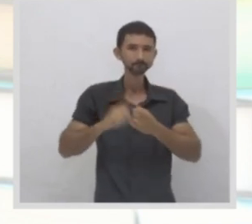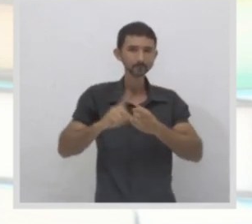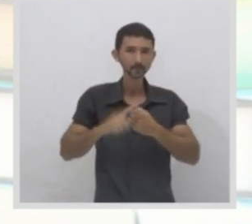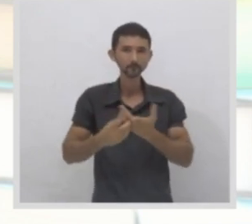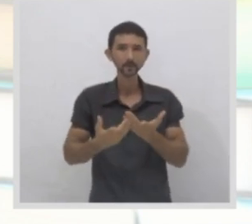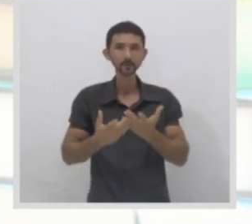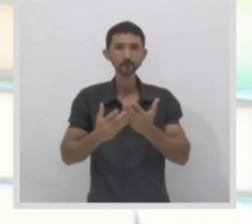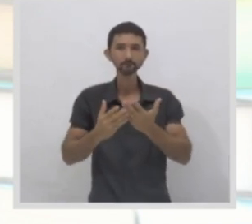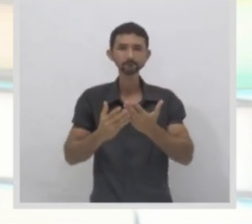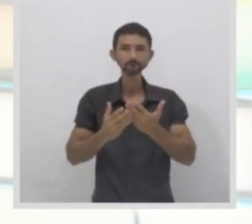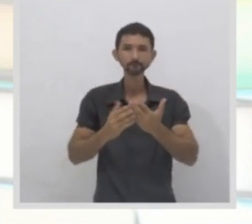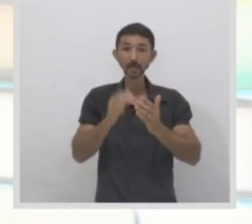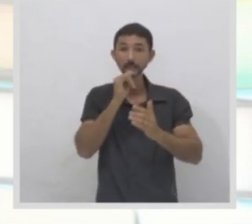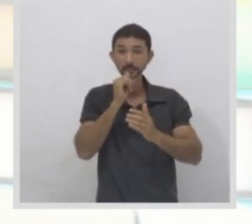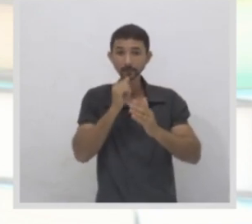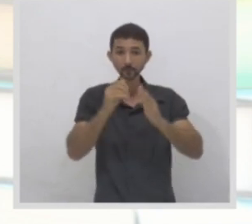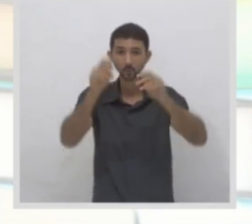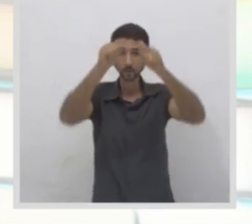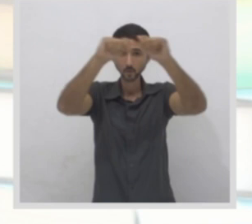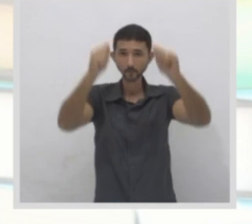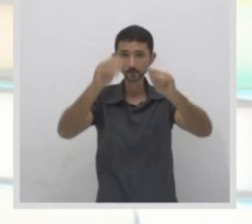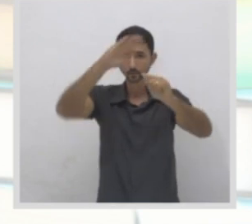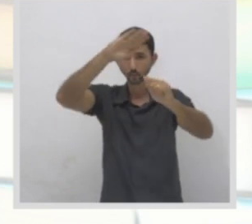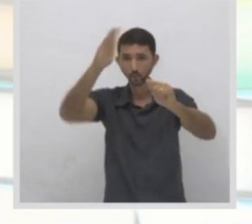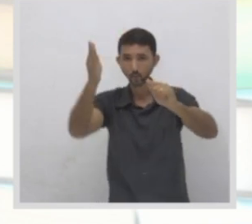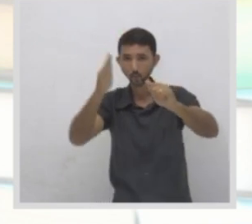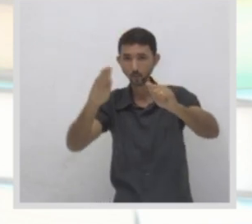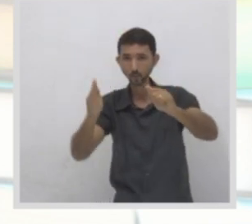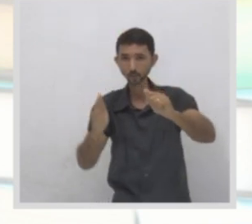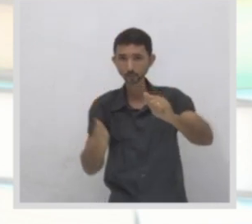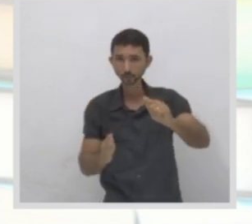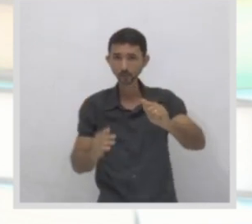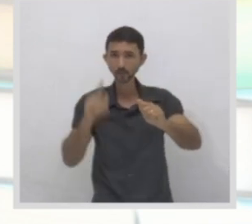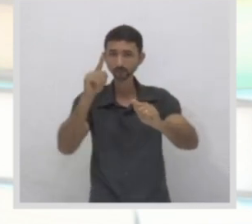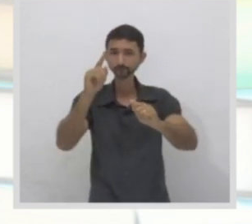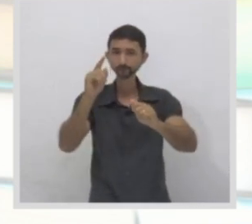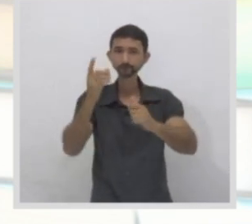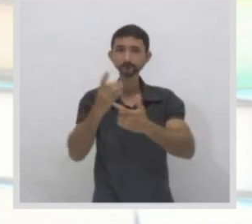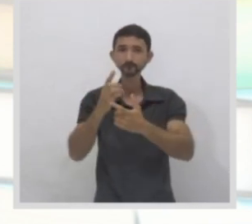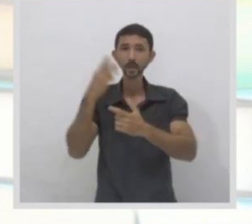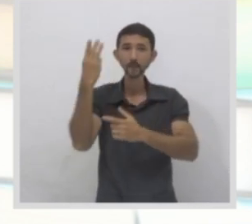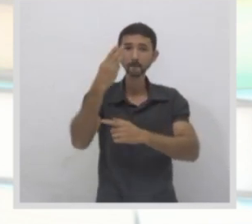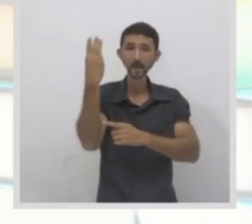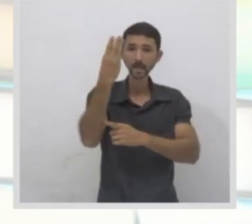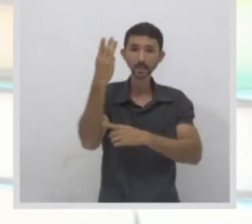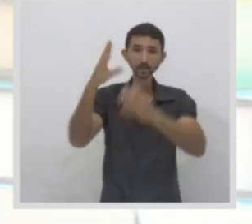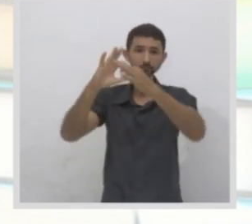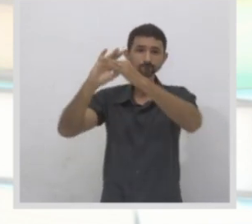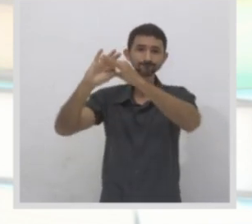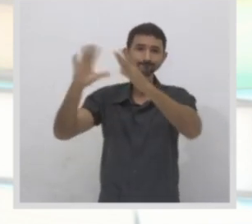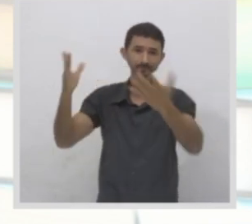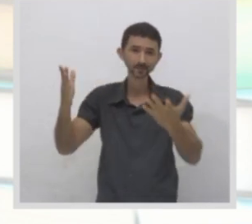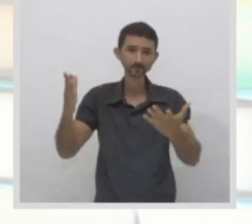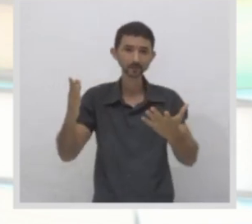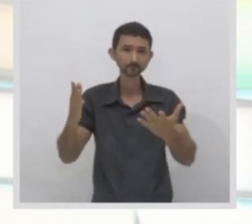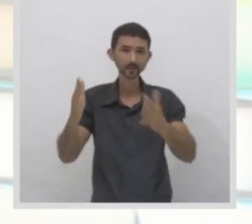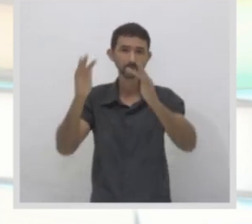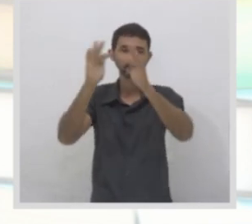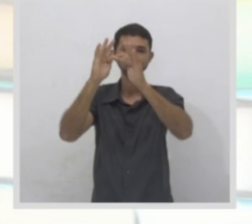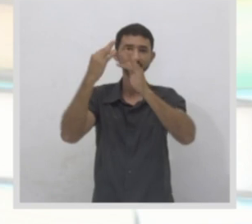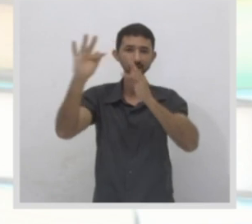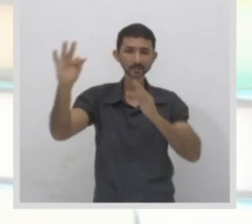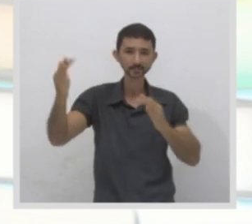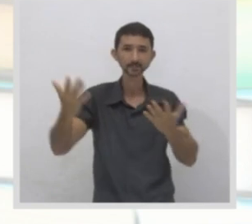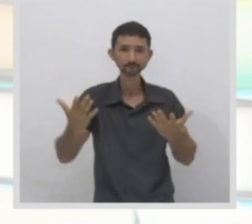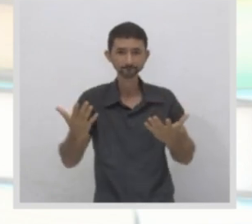litoral desprotegido, nós tínhamos que o Maranhão ele acabou ficando sob o domínio da coroa francesa.